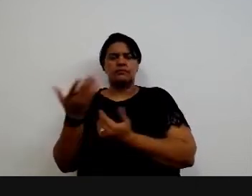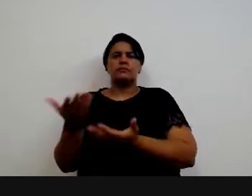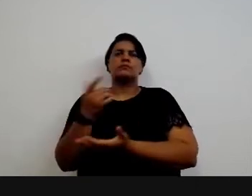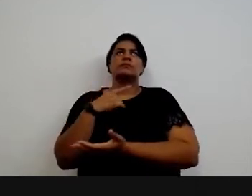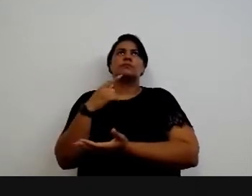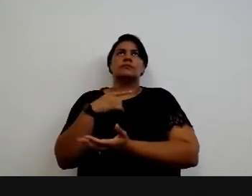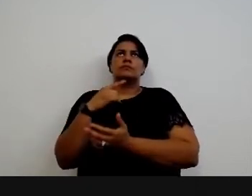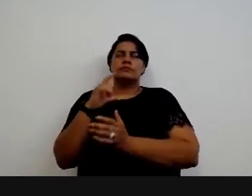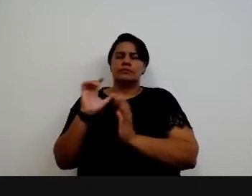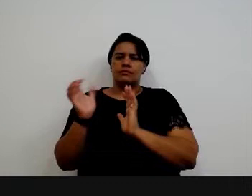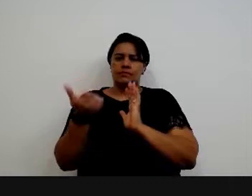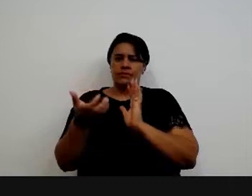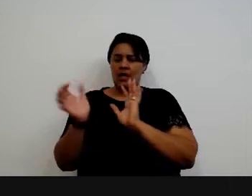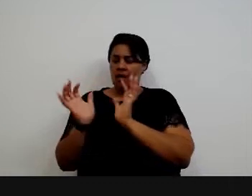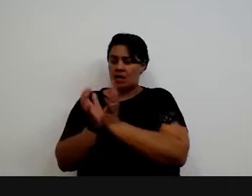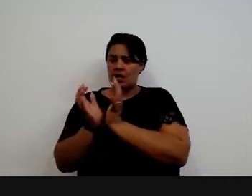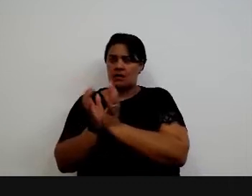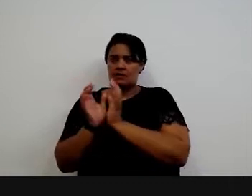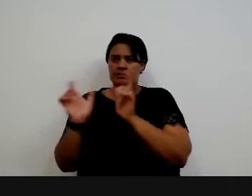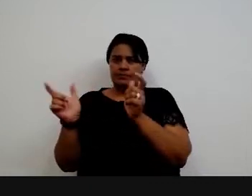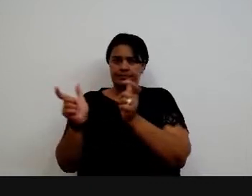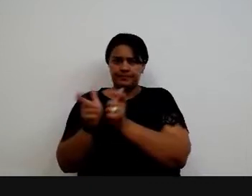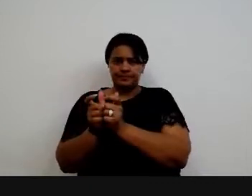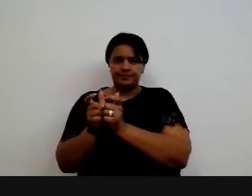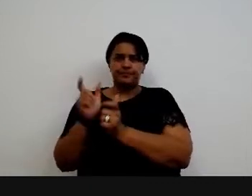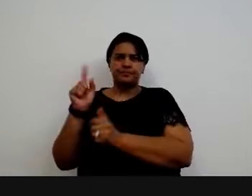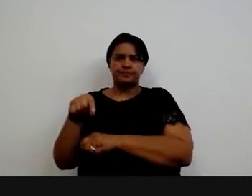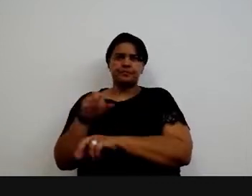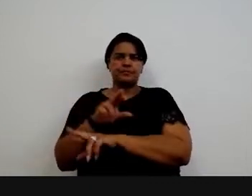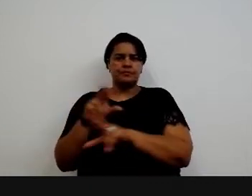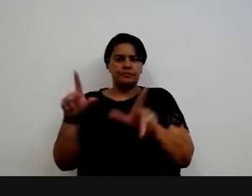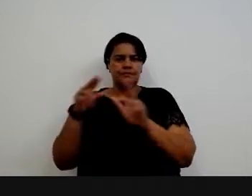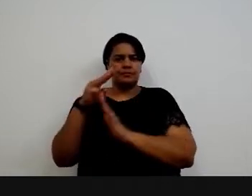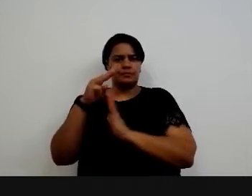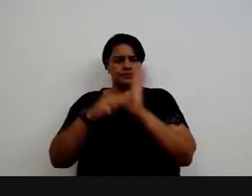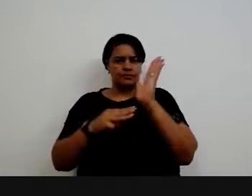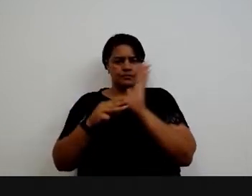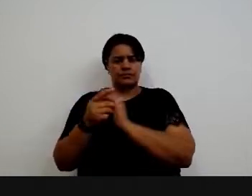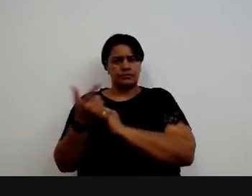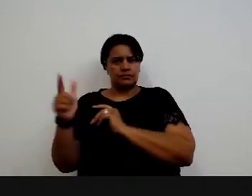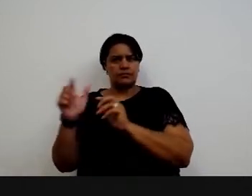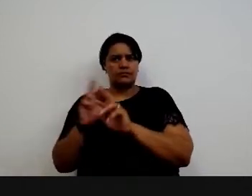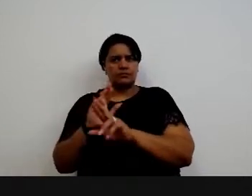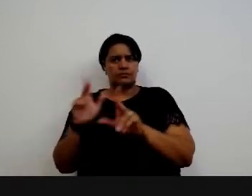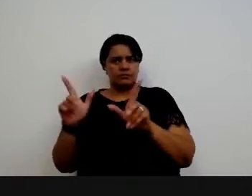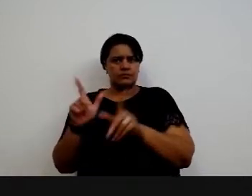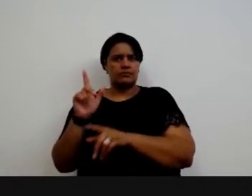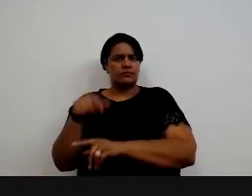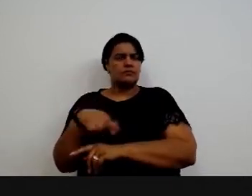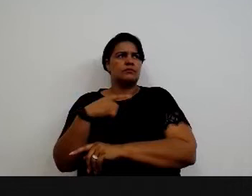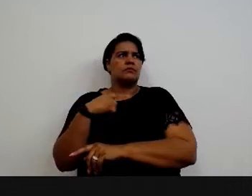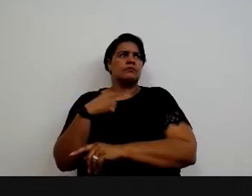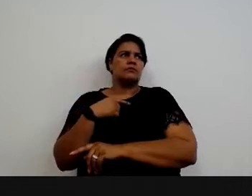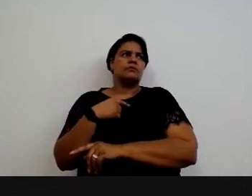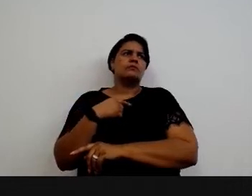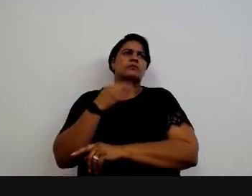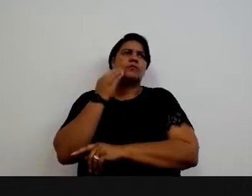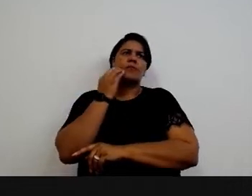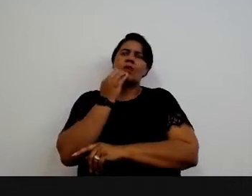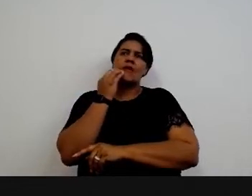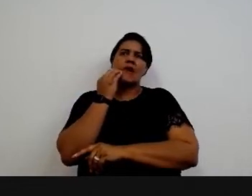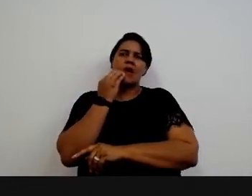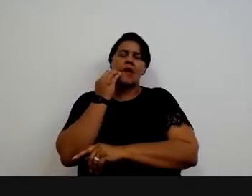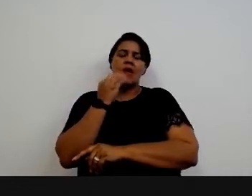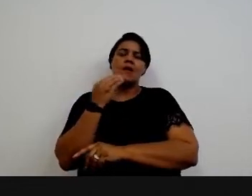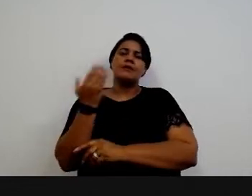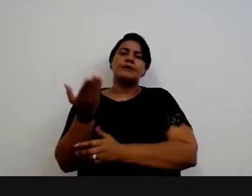Câmara Mirim, né? Um modelo de Câmara Mirim diferente do que eu conheço, que é realizado nas câmaras